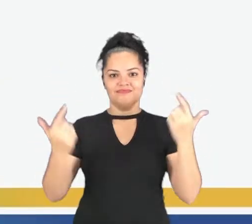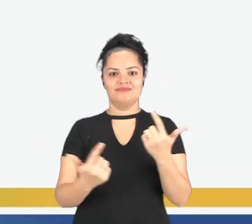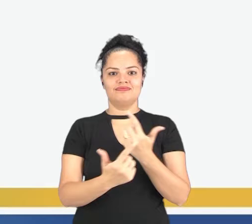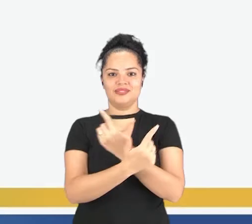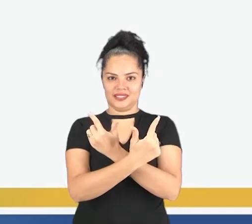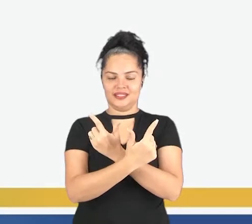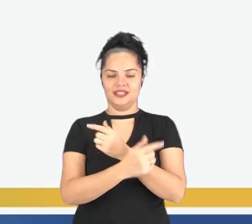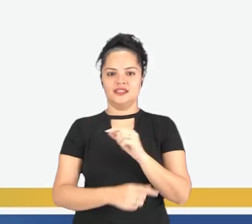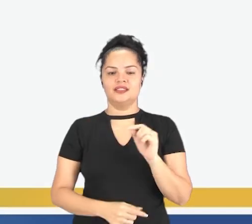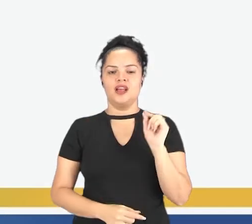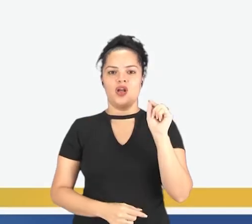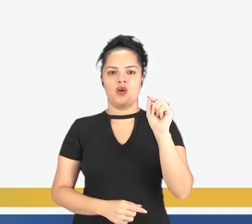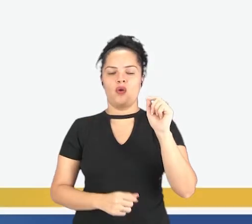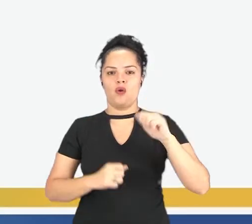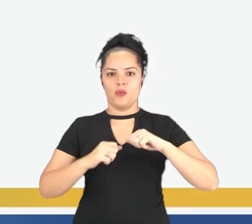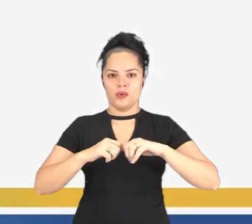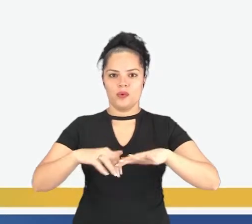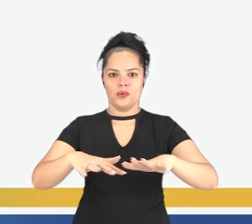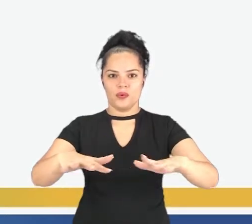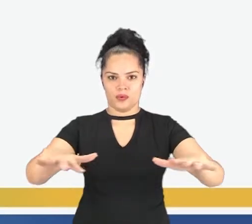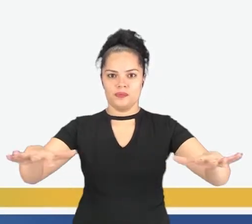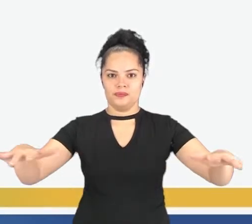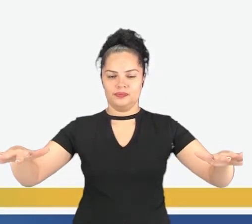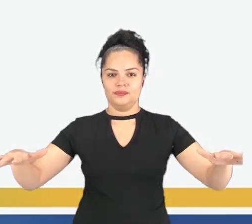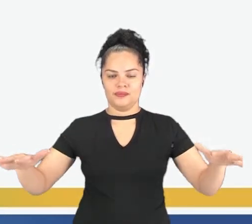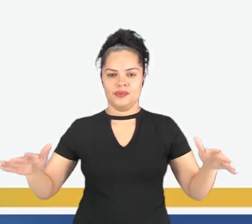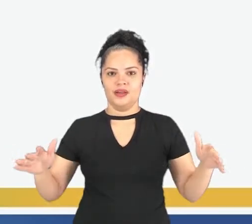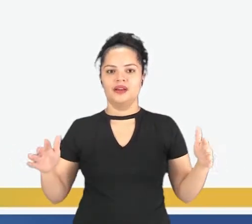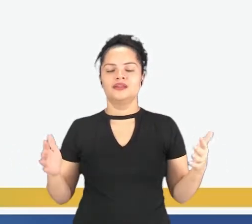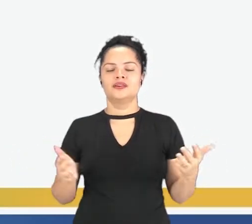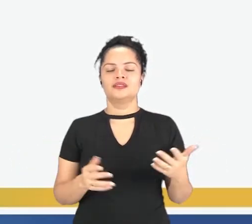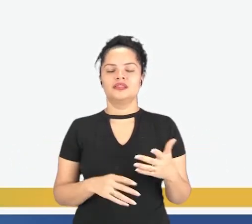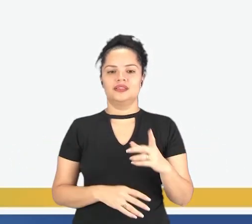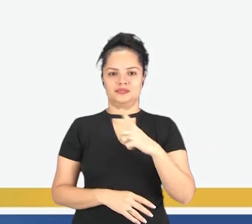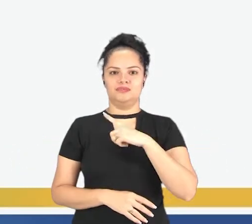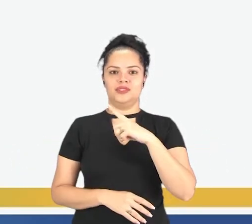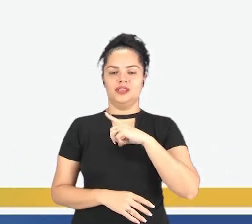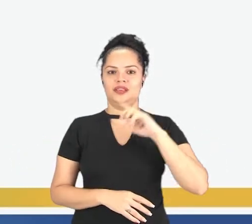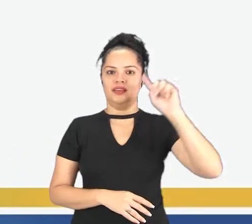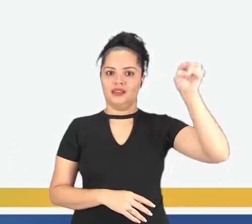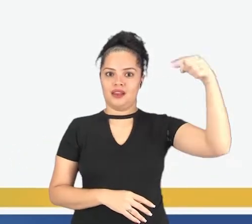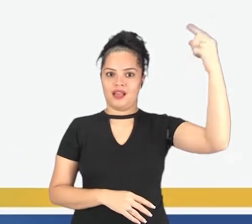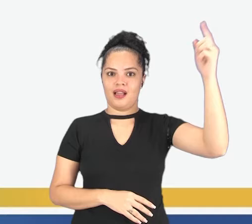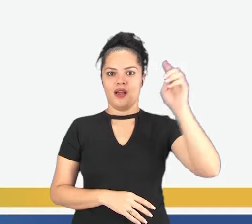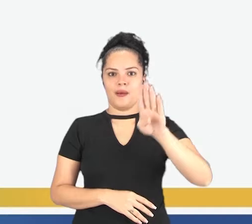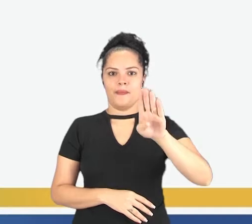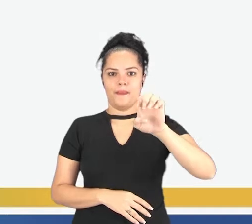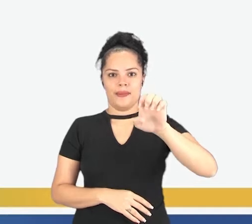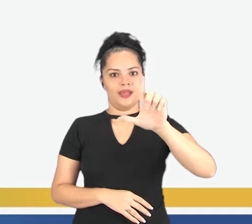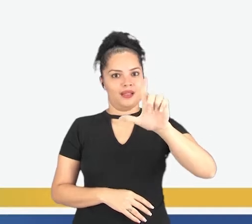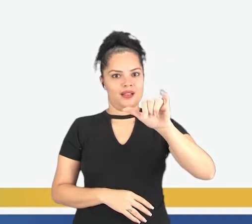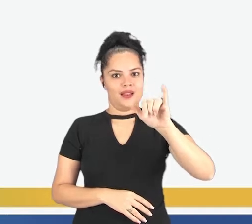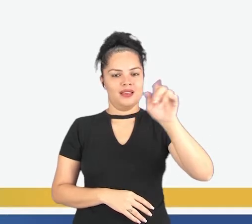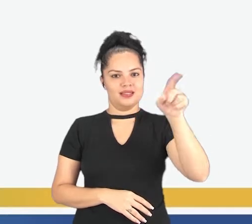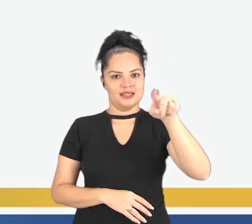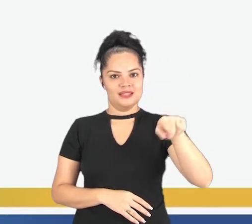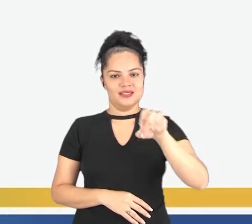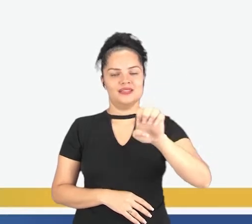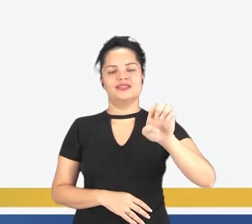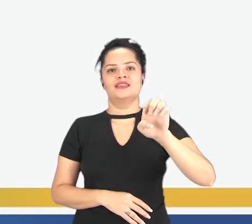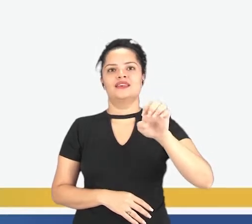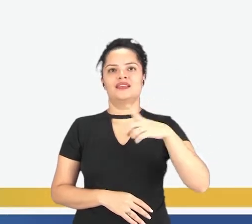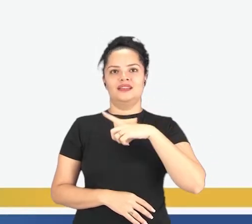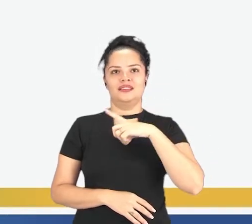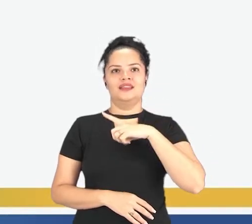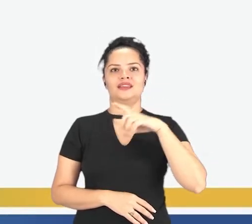espaço que eles ocupavam, né? Eles desenvolveram em uma extensa área que hoje corresponde aos territórios de Belize, Honduras, El Salvador e